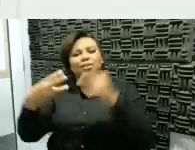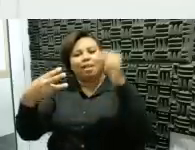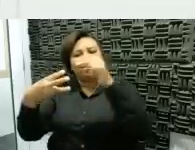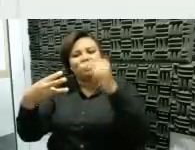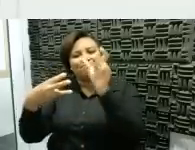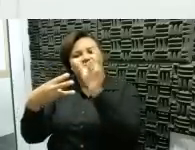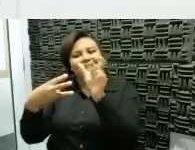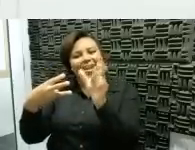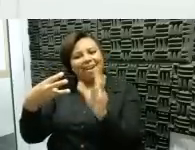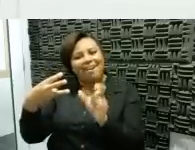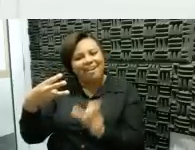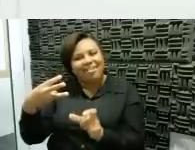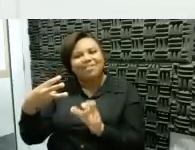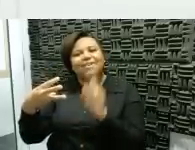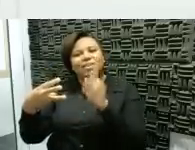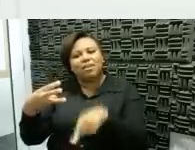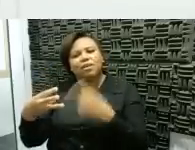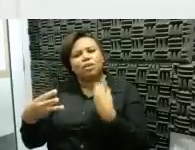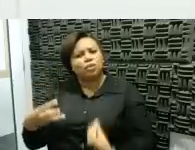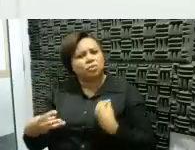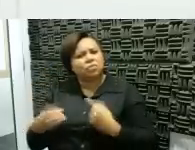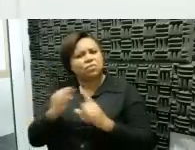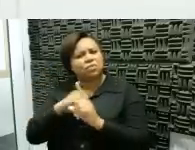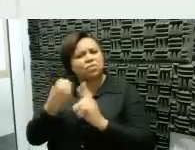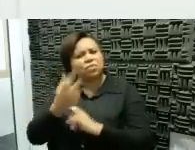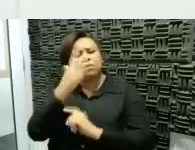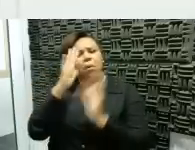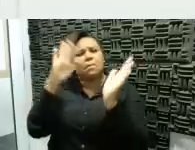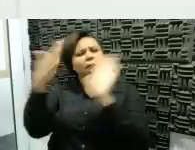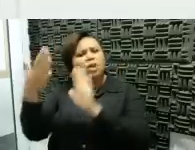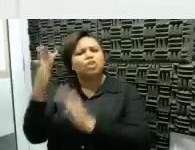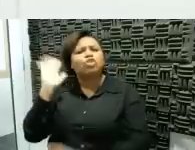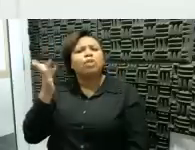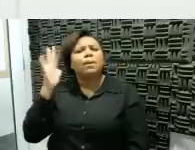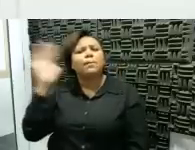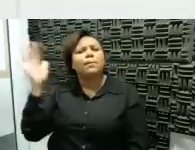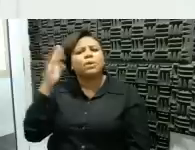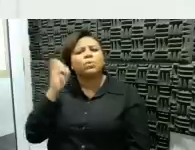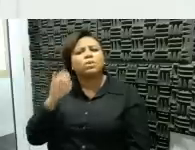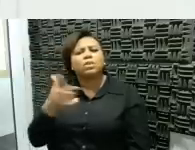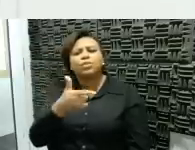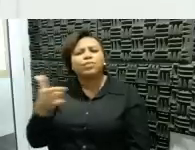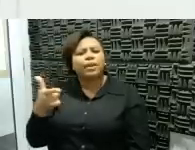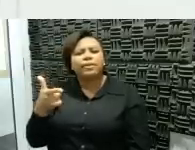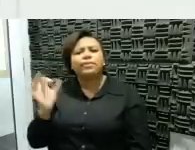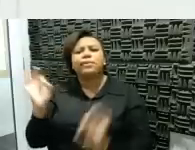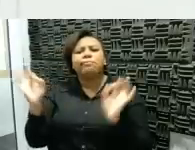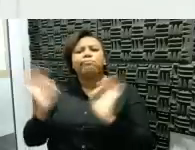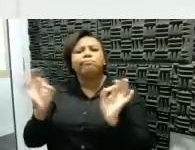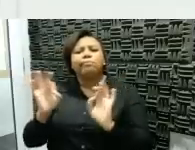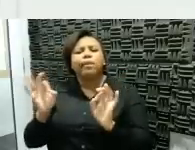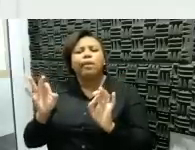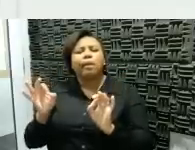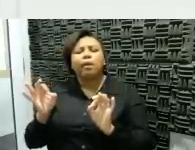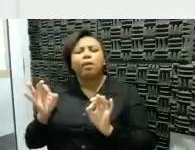numa sociedade de imagens né Já pensou se não fosse sei lá que se ninguém enxergasse como seria tem um filme